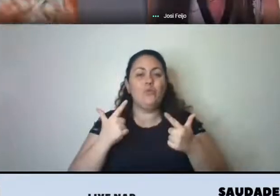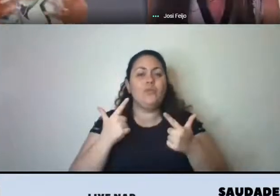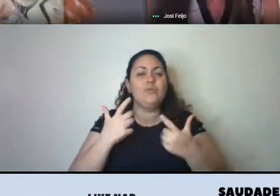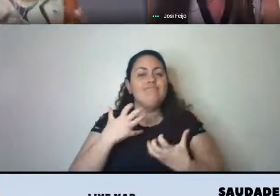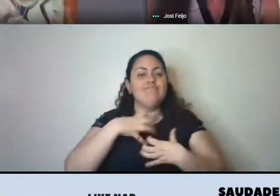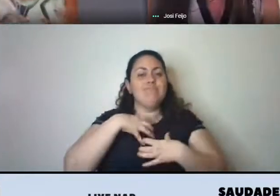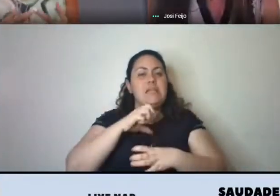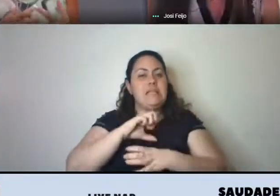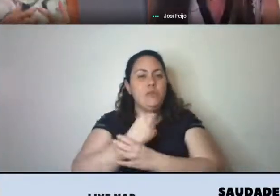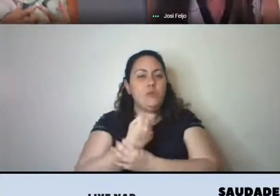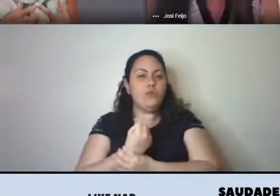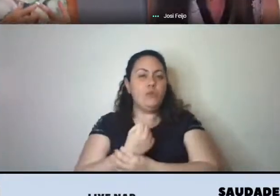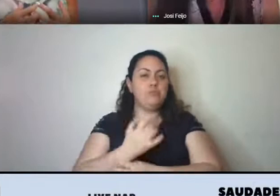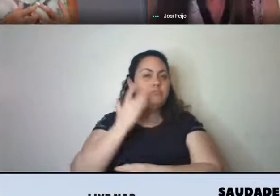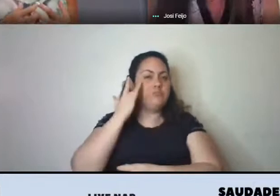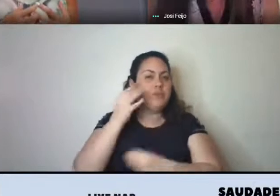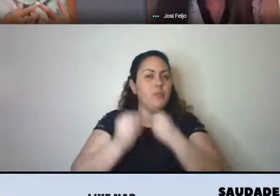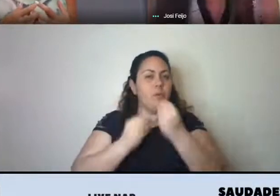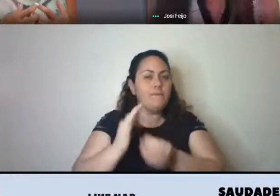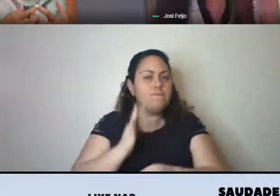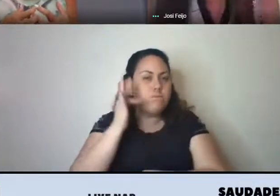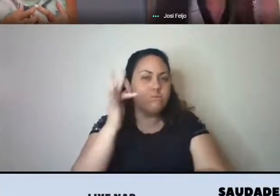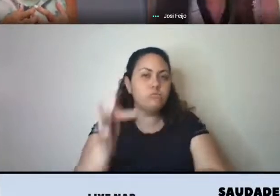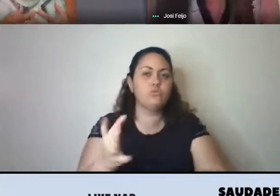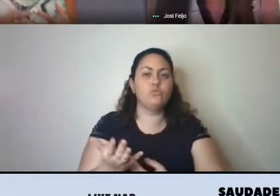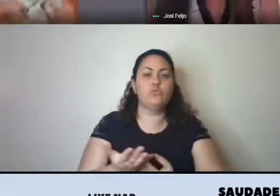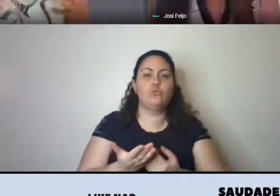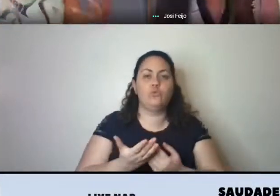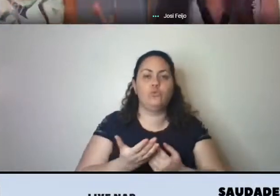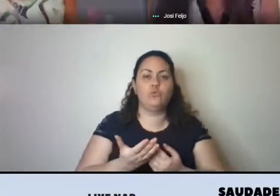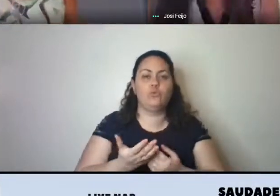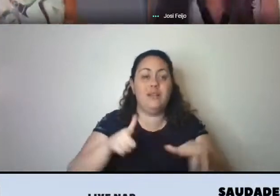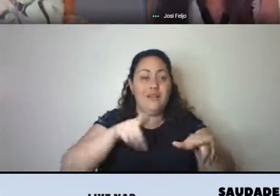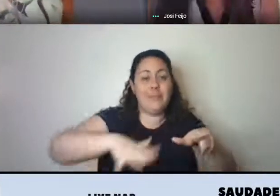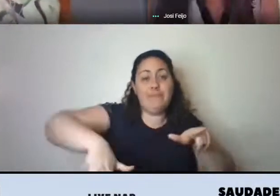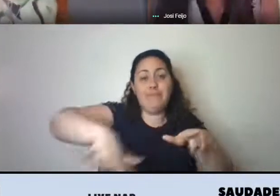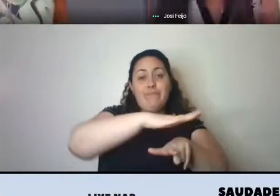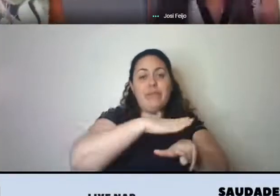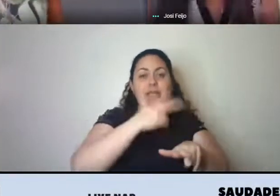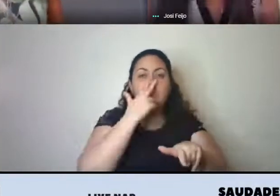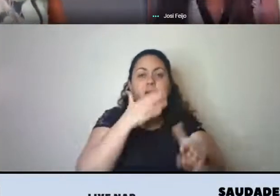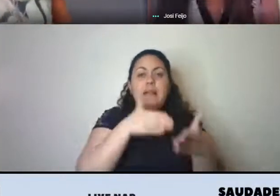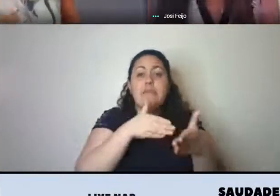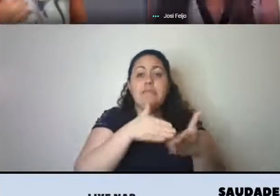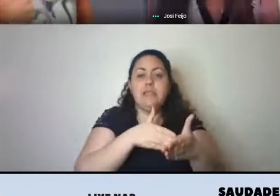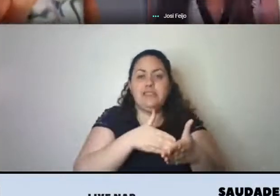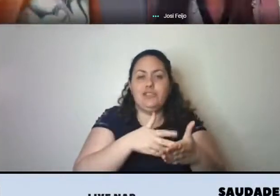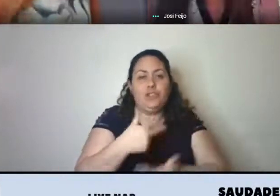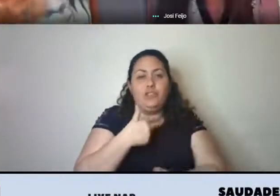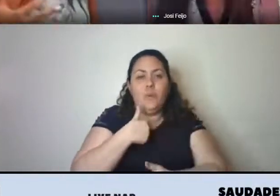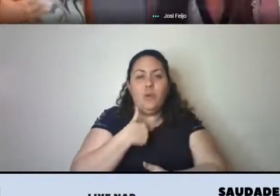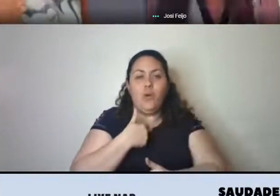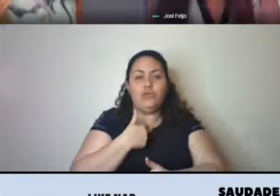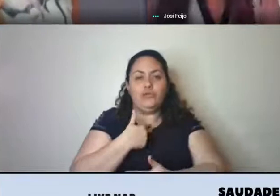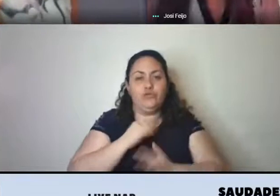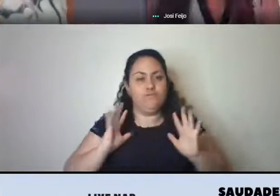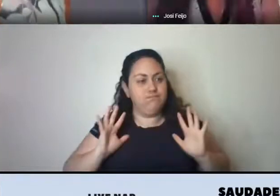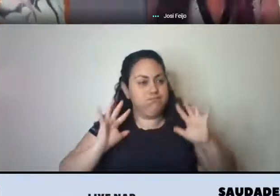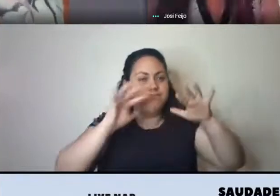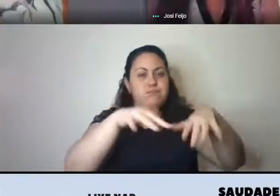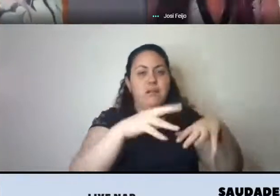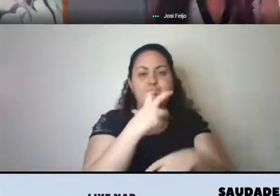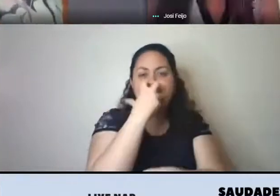incertas do futuro, os ambientes estarem restritos de ocupação, tudo isso já causa